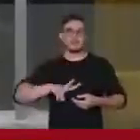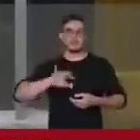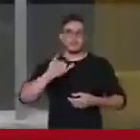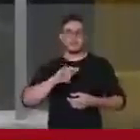brasileiro Muito obrigado